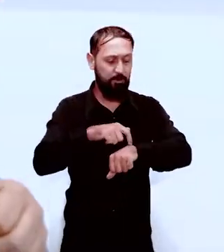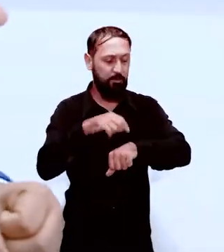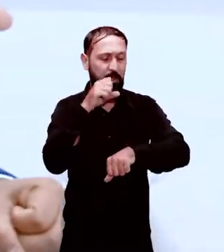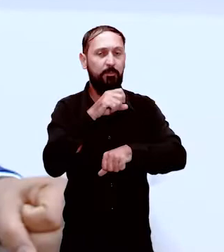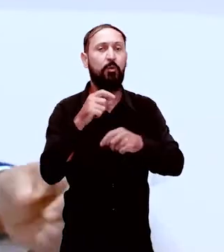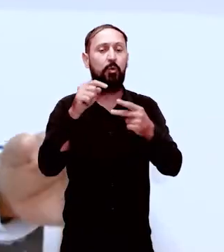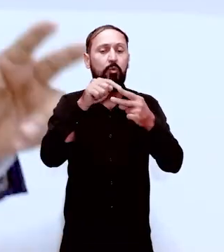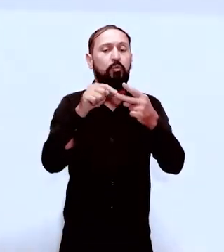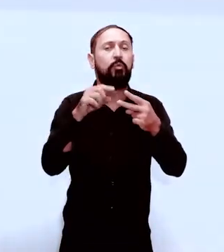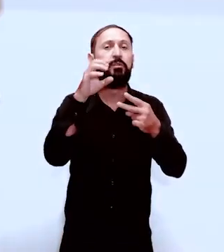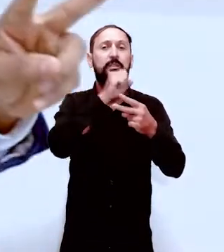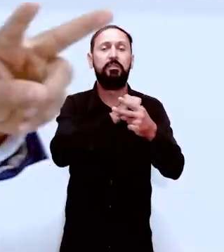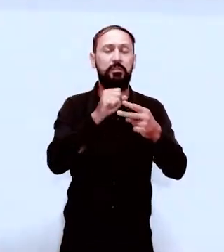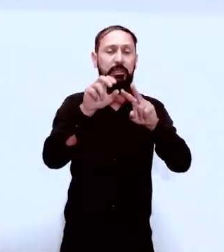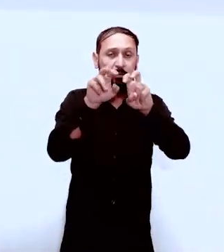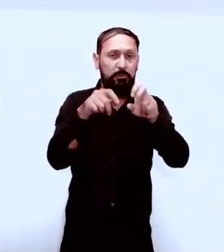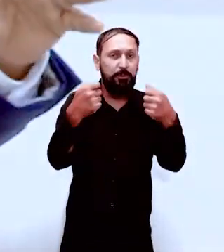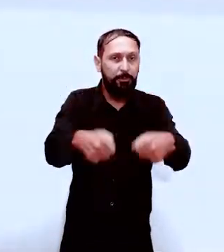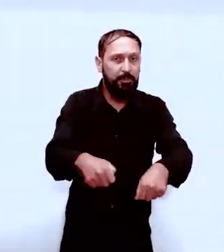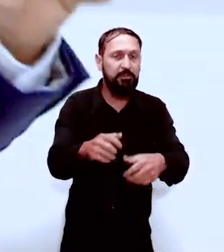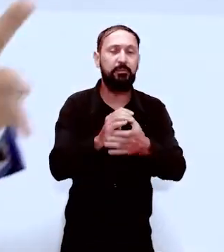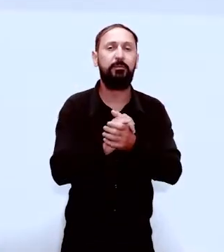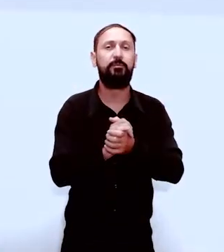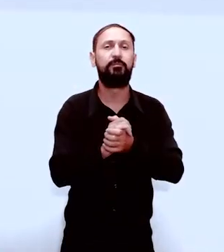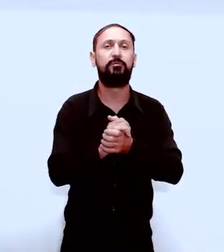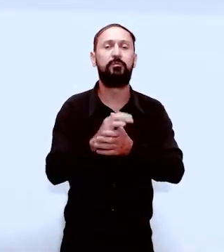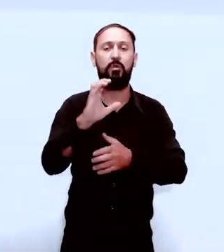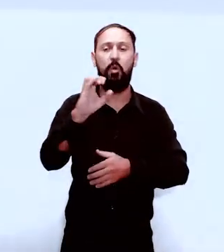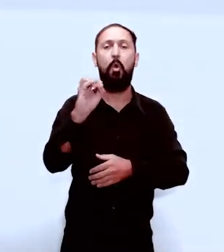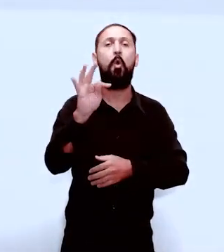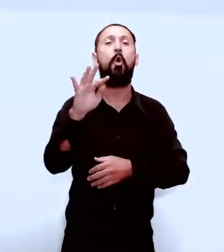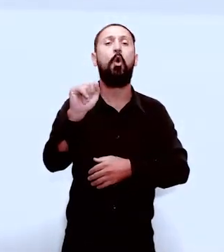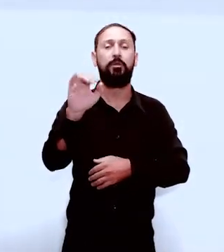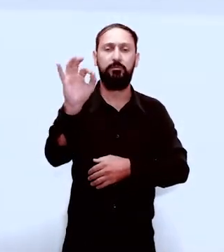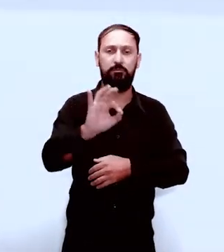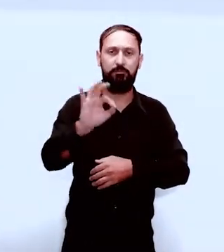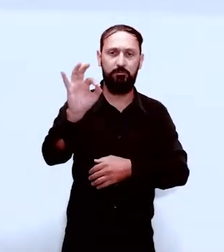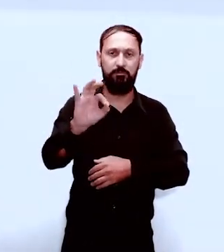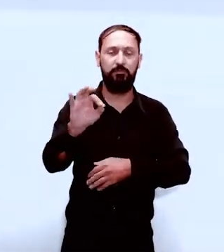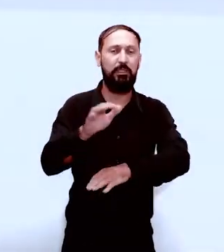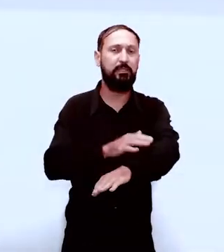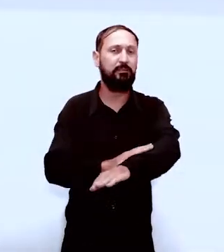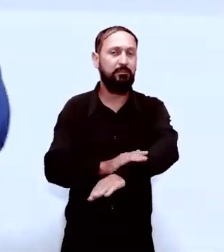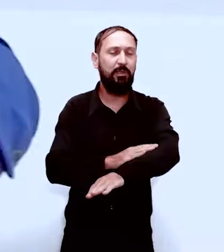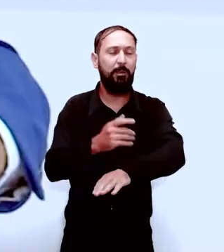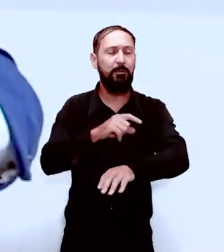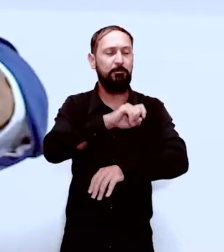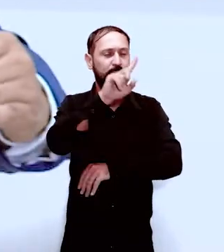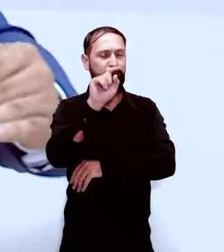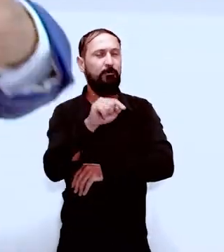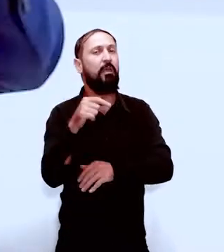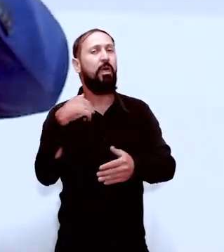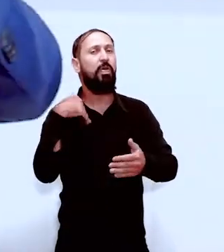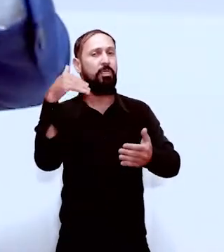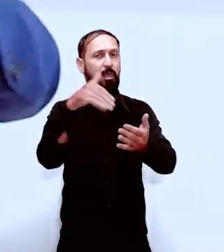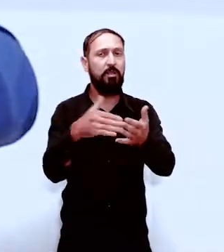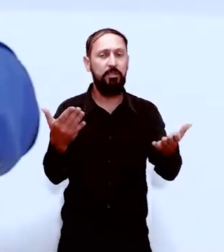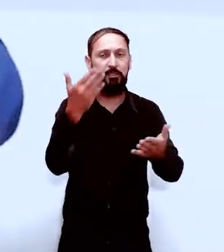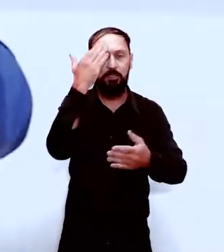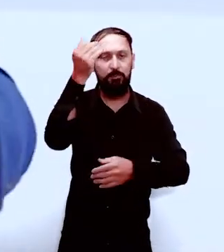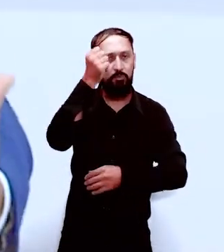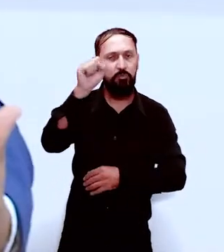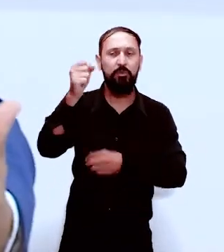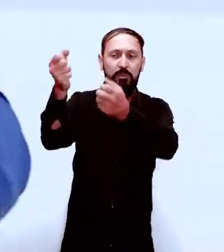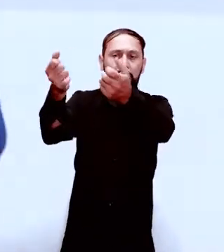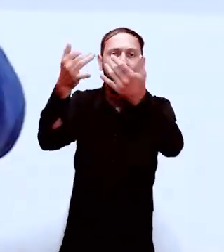nosso tempo está quase esgotando, mas eu tenho que tocar em dois assuntos com você, senão eu não vou ficar... Vamos lá. Cotas raciais. As pessoas desconfiavam das cotas e a gente sabe que cota